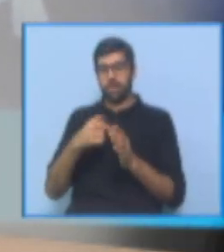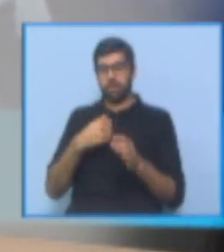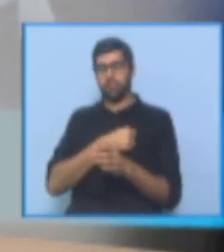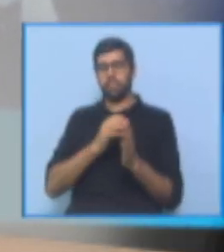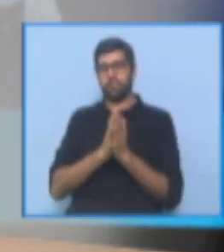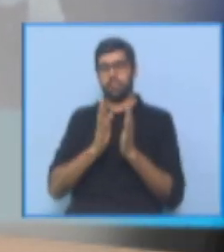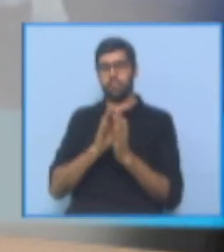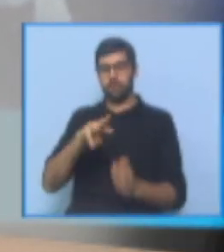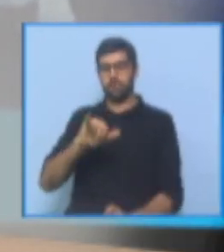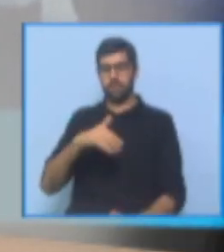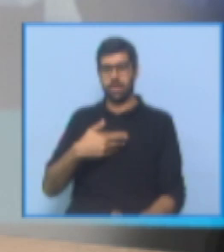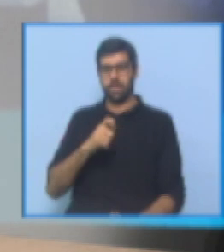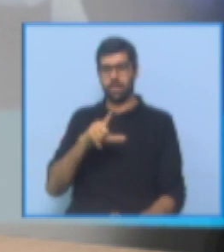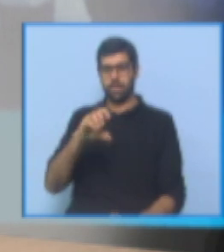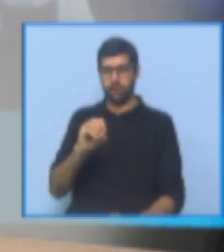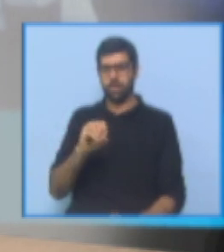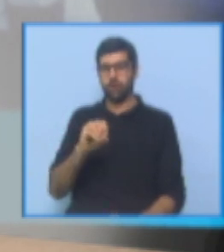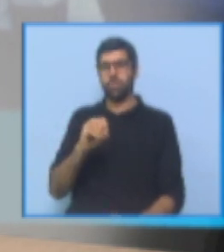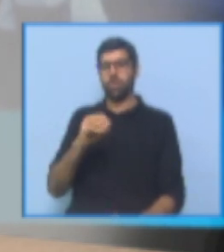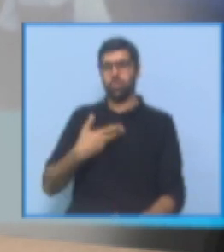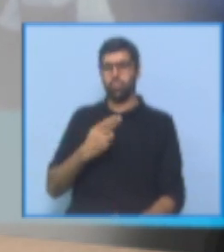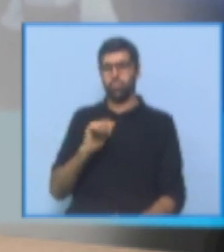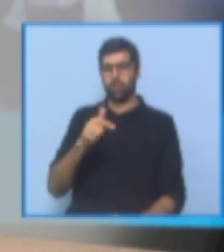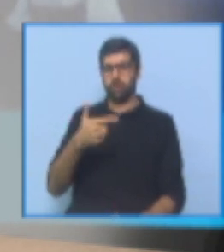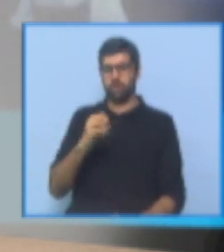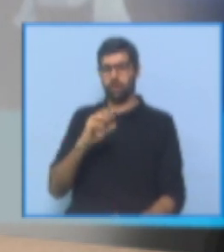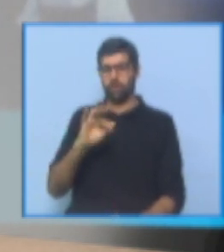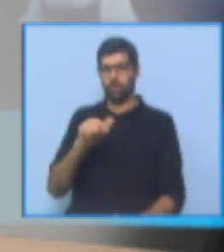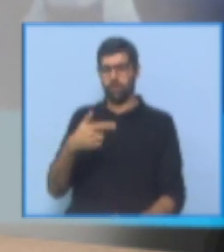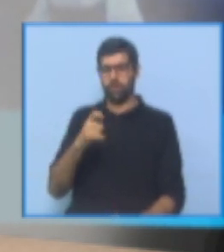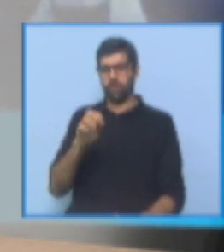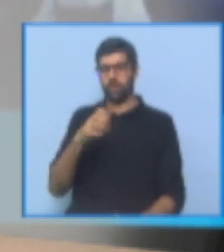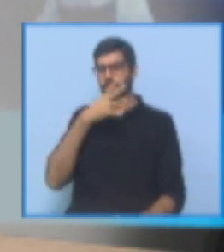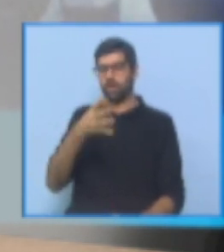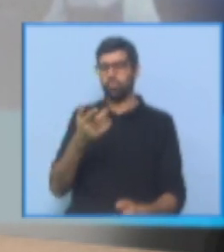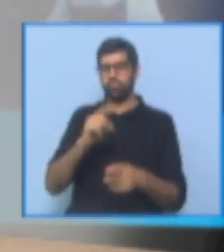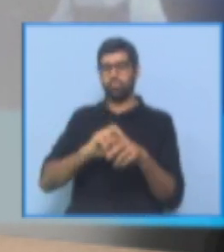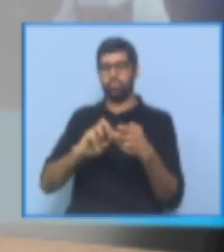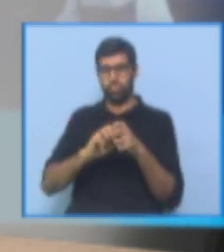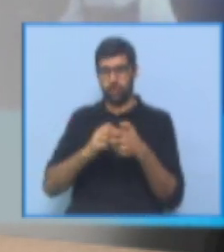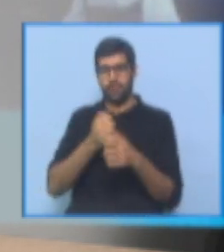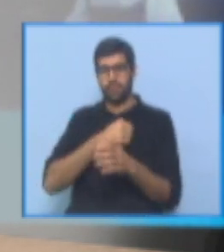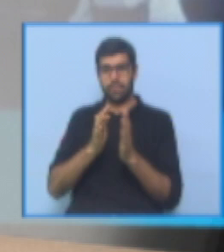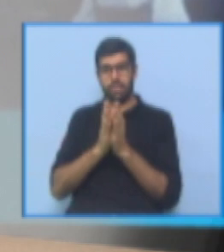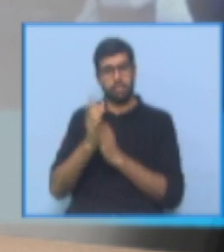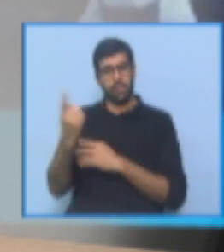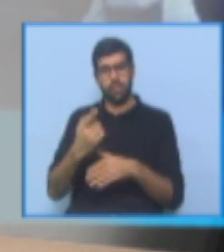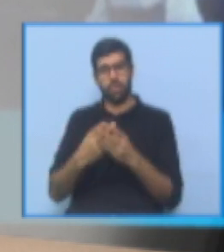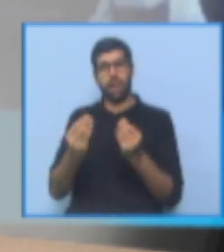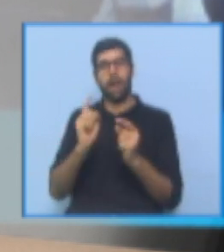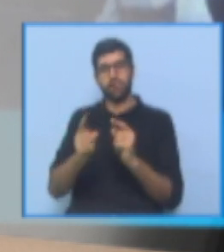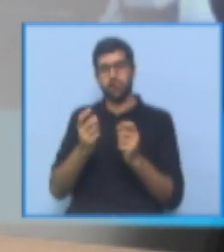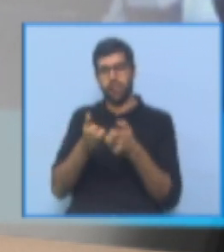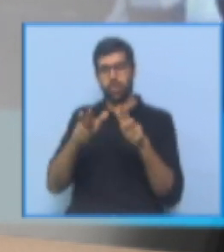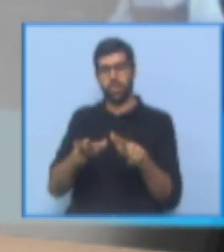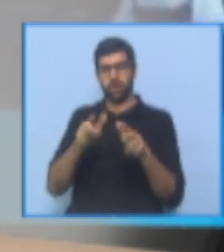Diocese de Mindelo, Dom Wilde Fortes fala aqui num problema que a Igreja terá de resolver, que é o problema da